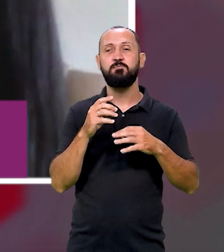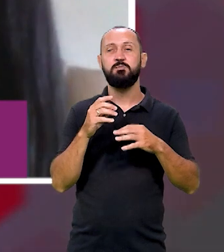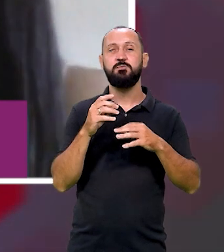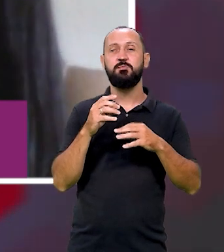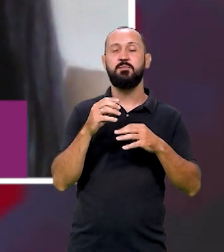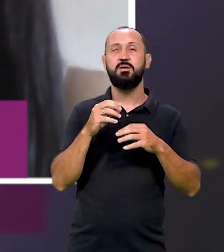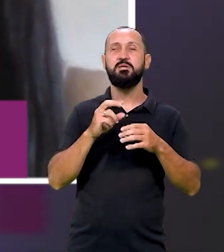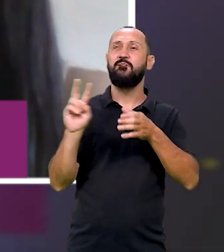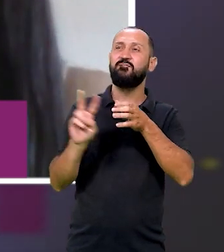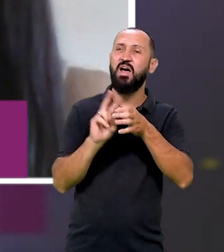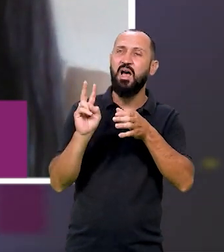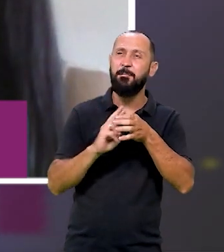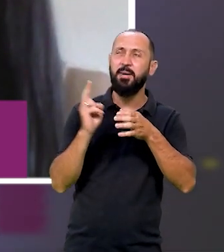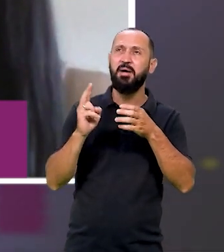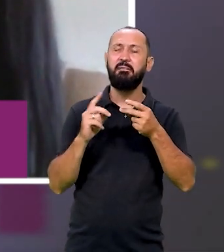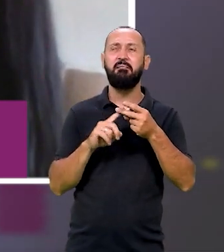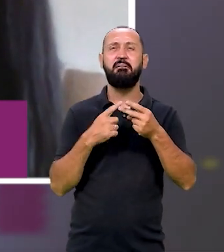sim,